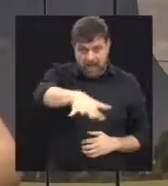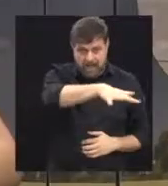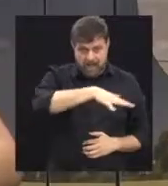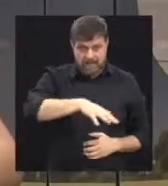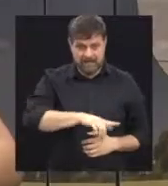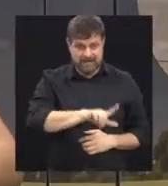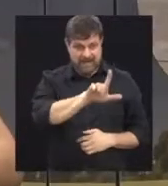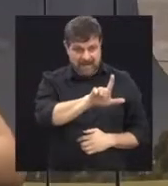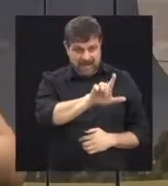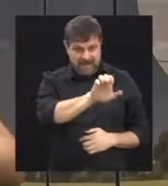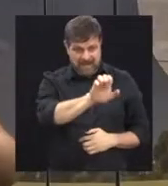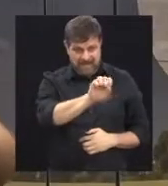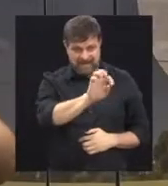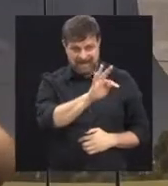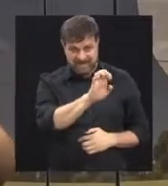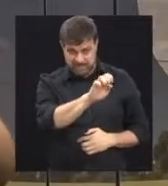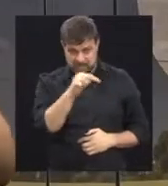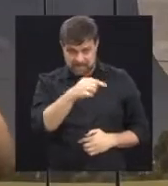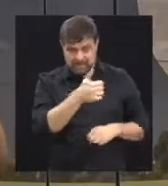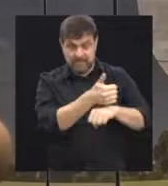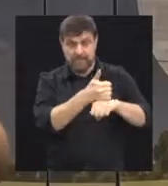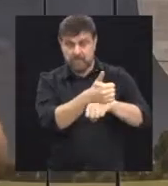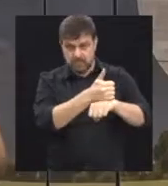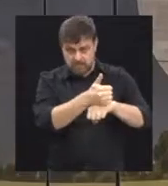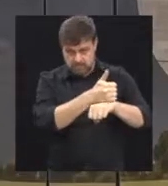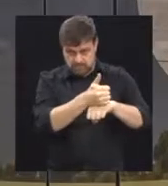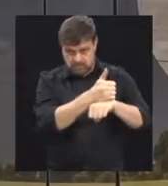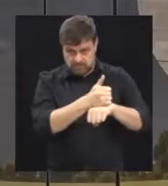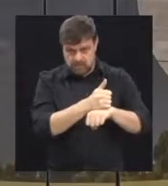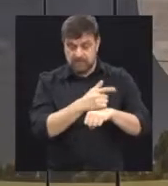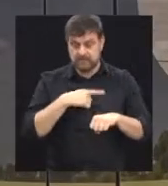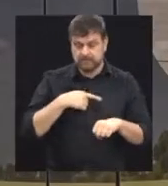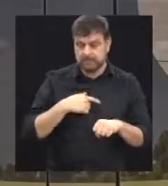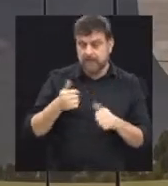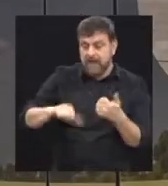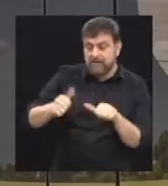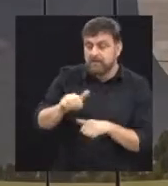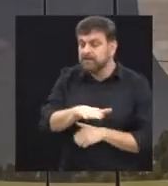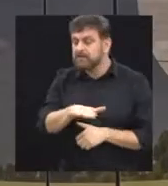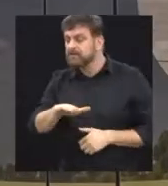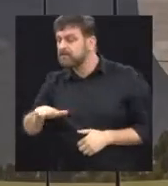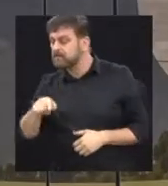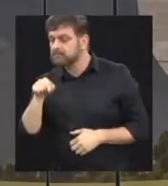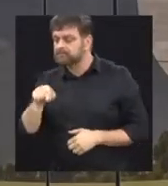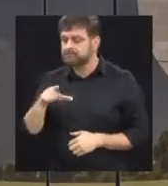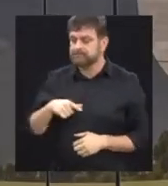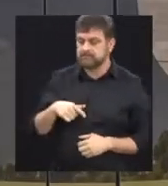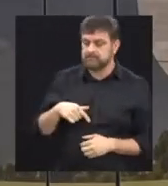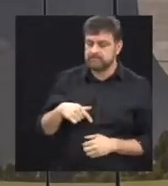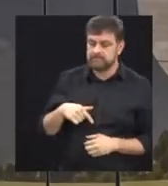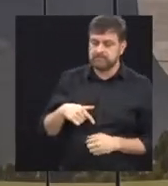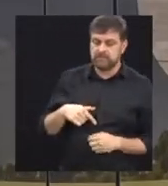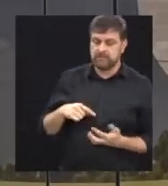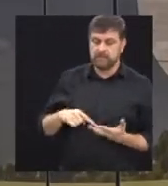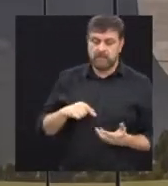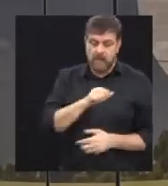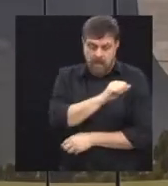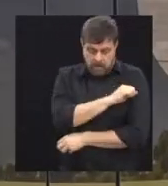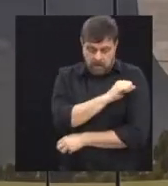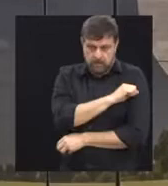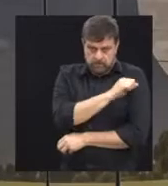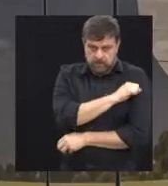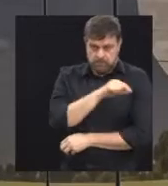leste, né, que são vários profissionais que conversam a respeito de algumas crianças. Algumas crianças que é conversado ali são